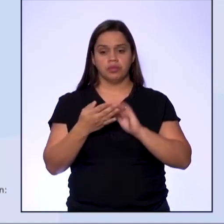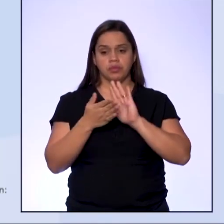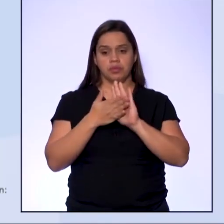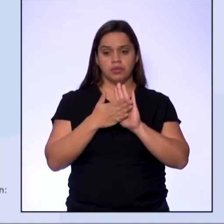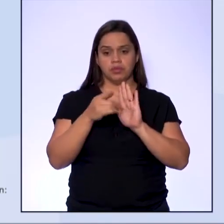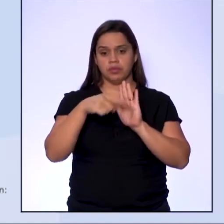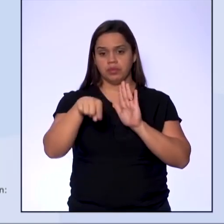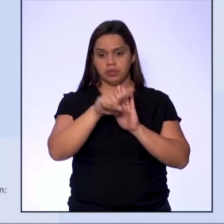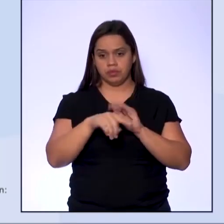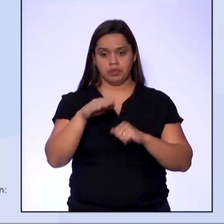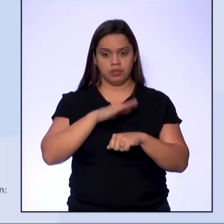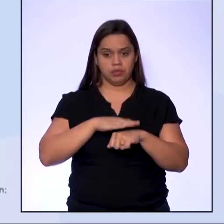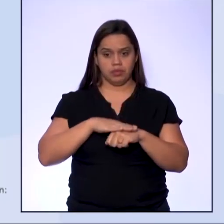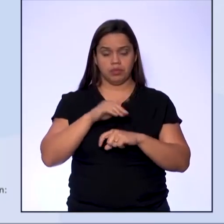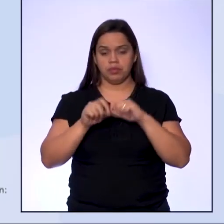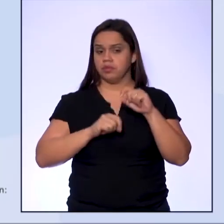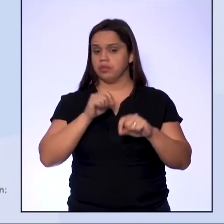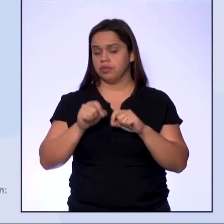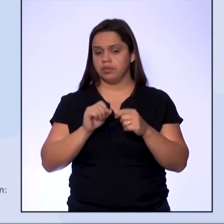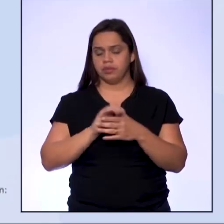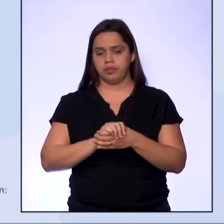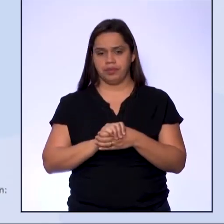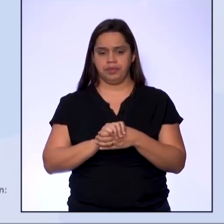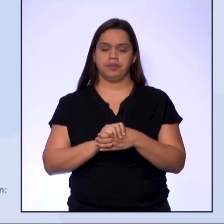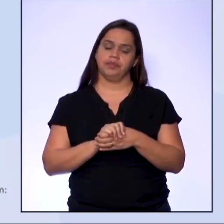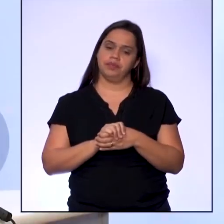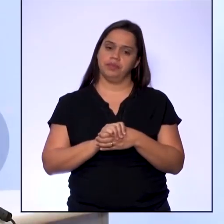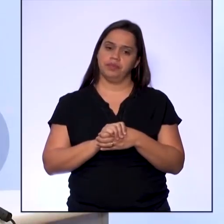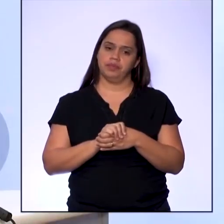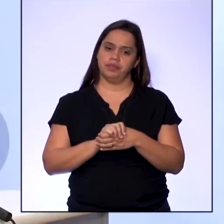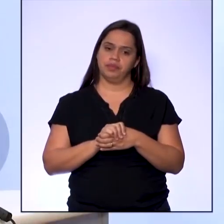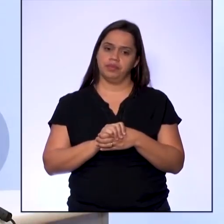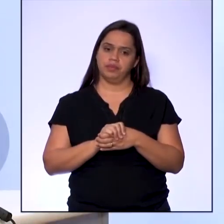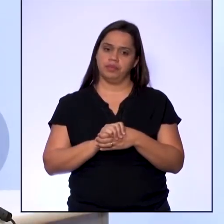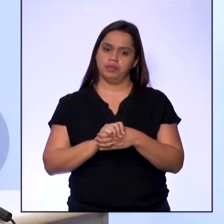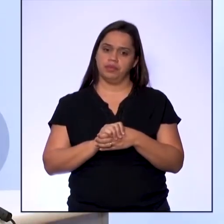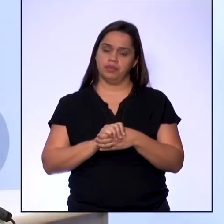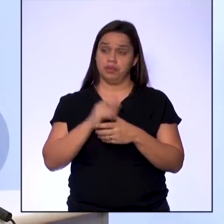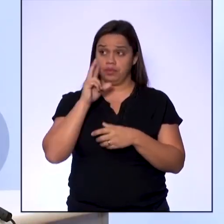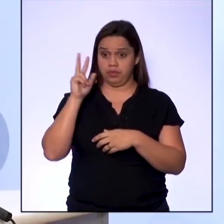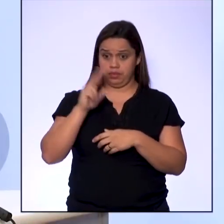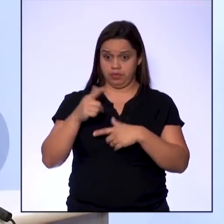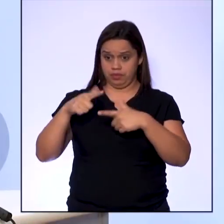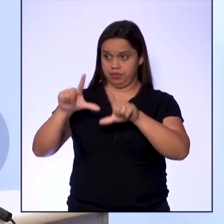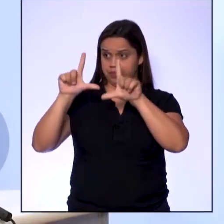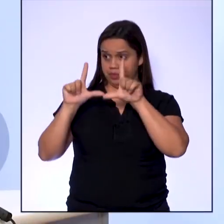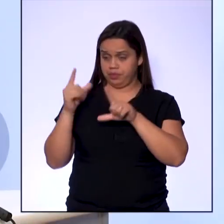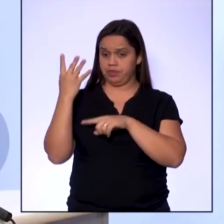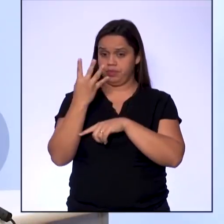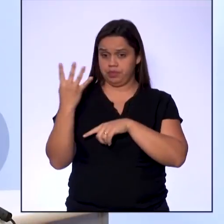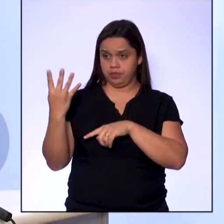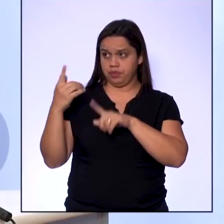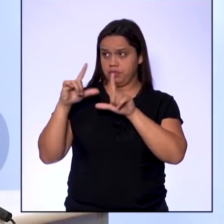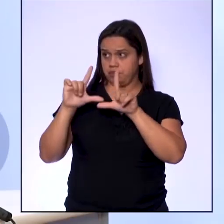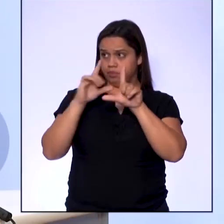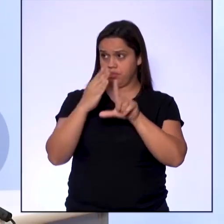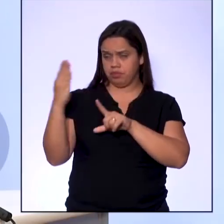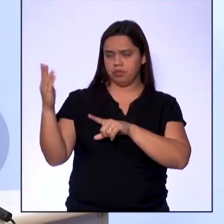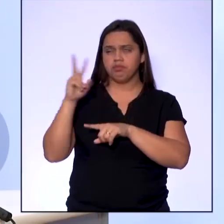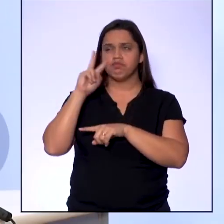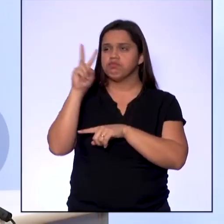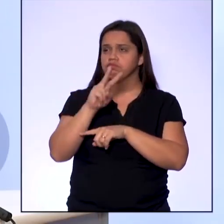4, é uma imagem que nós denominamos aí da Pedra do Sol. Tá? Então vocês vão observar as 4